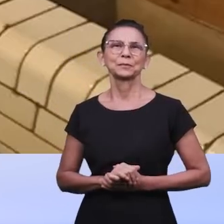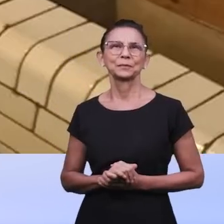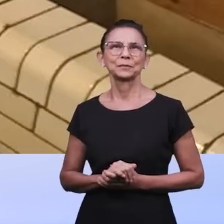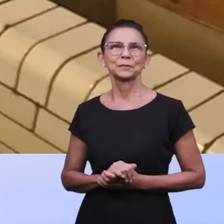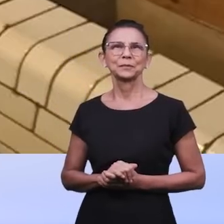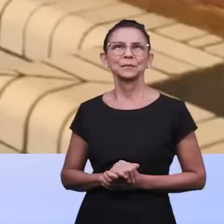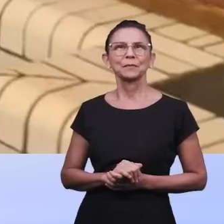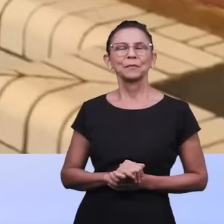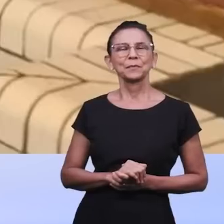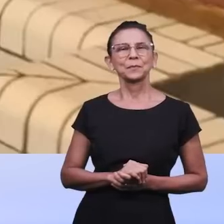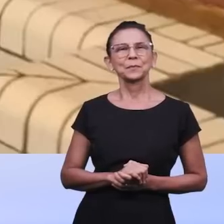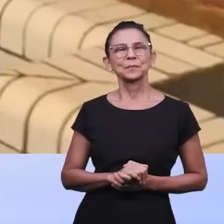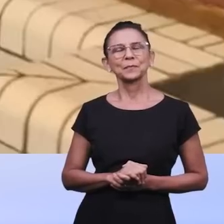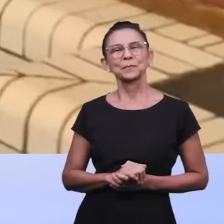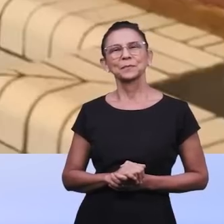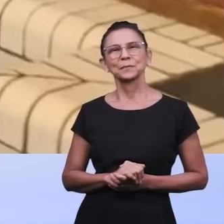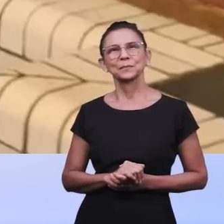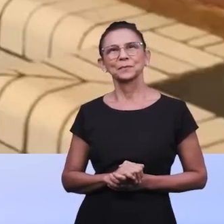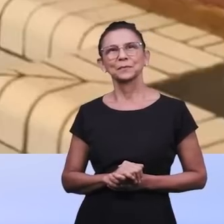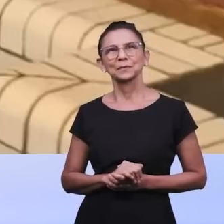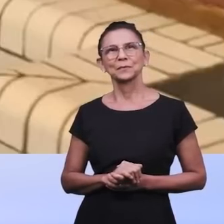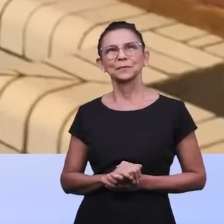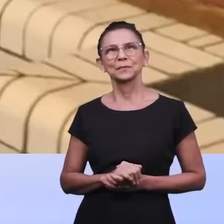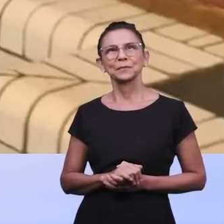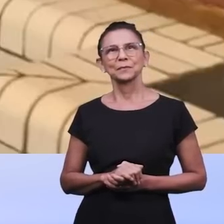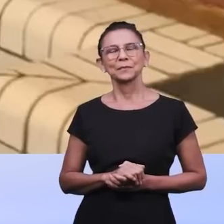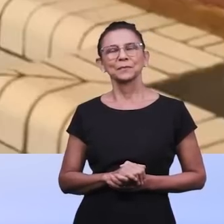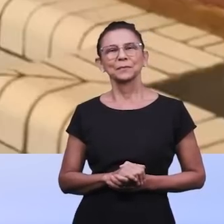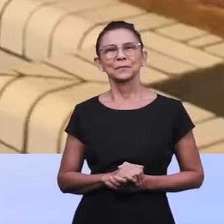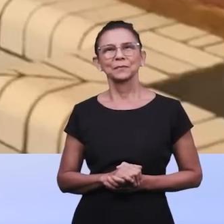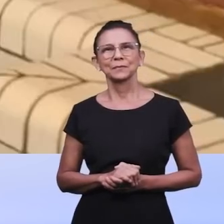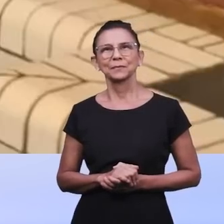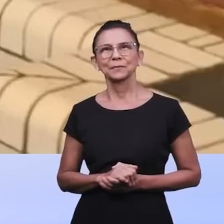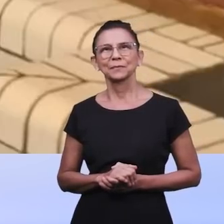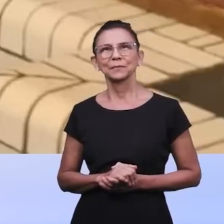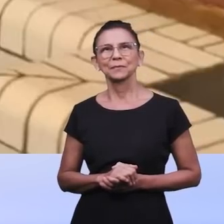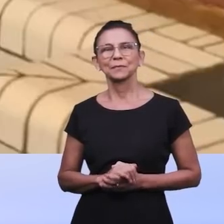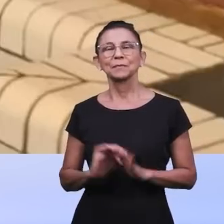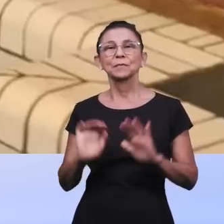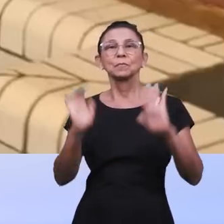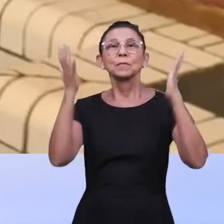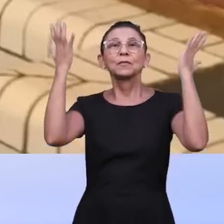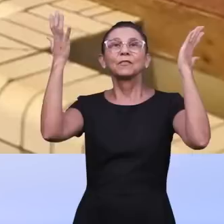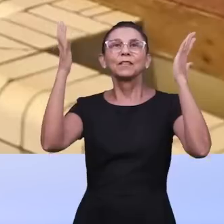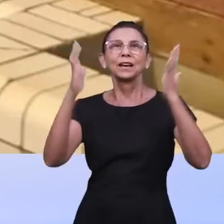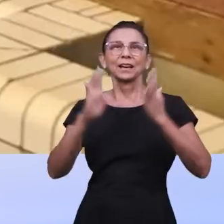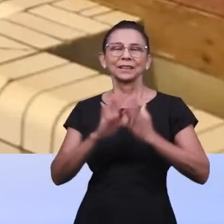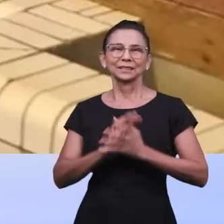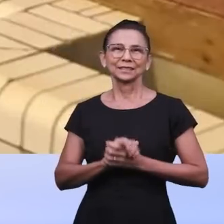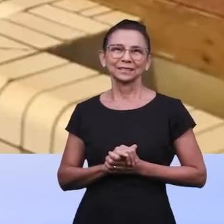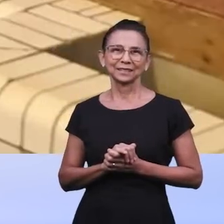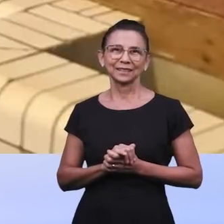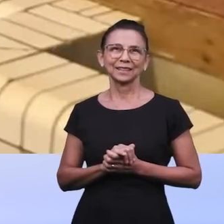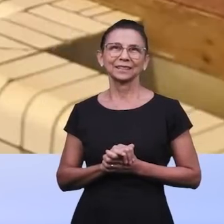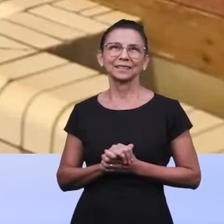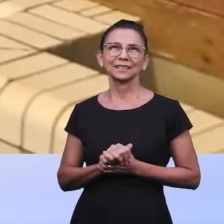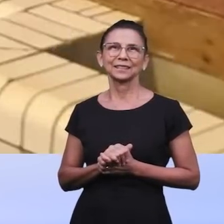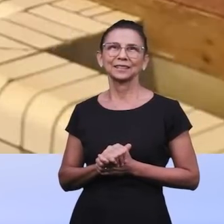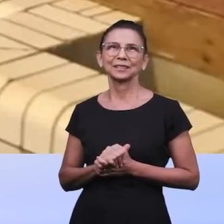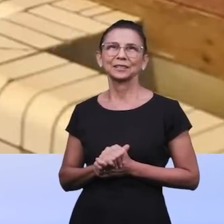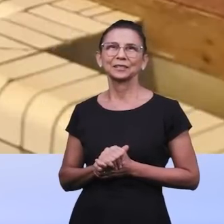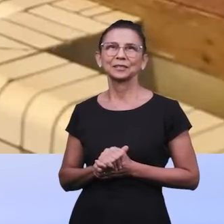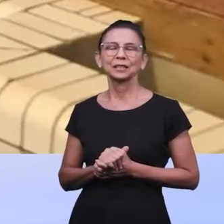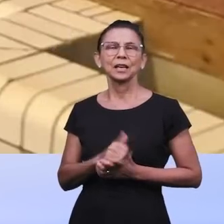amigos e familiares dos batizandos. Após o batismo, houve um culto especial com a ministração de uma ceia com o Senhor, quando